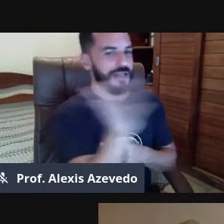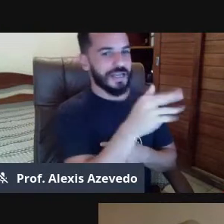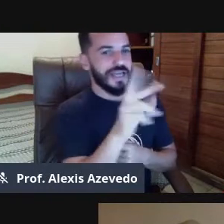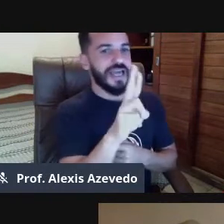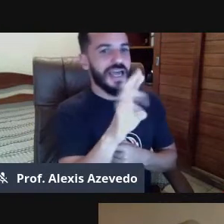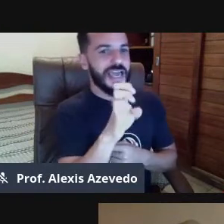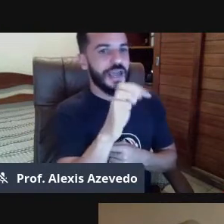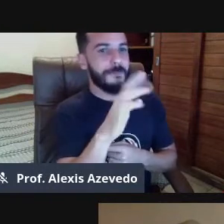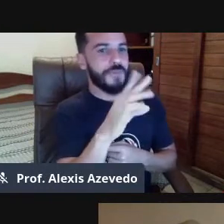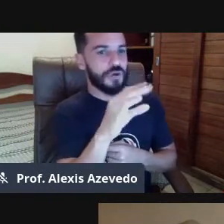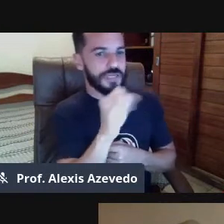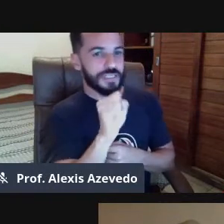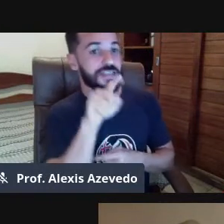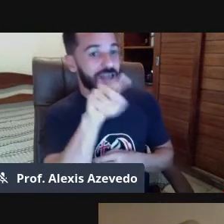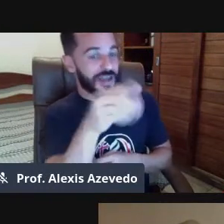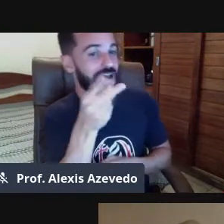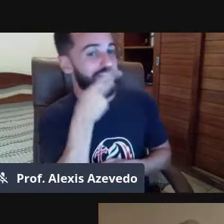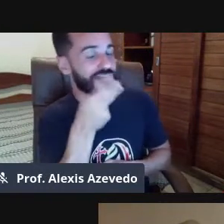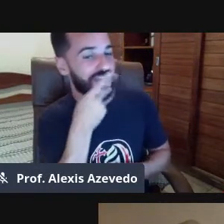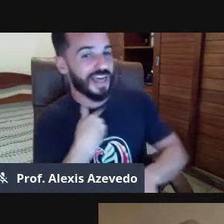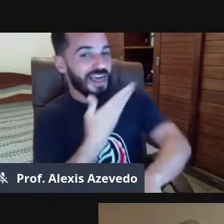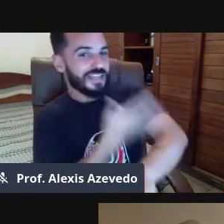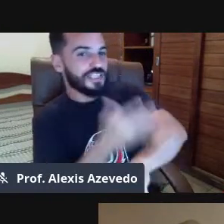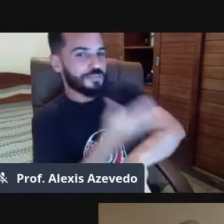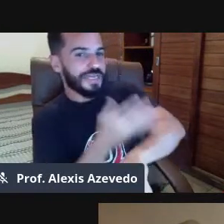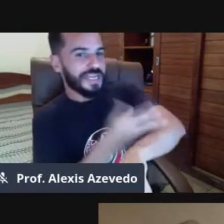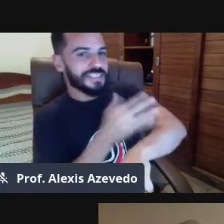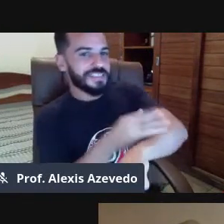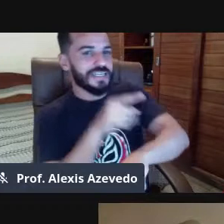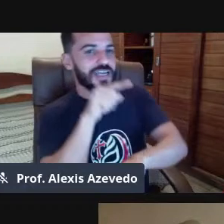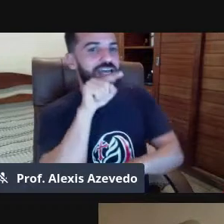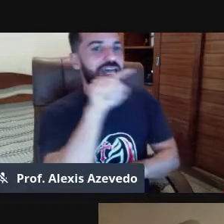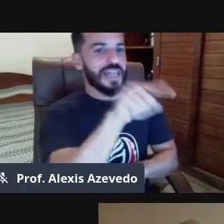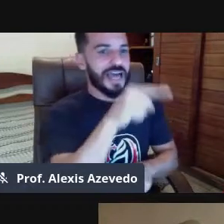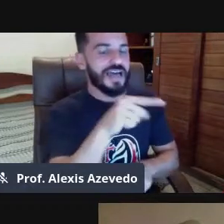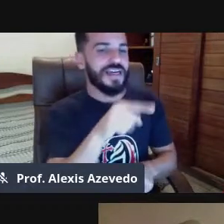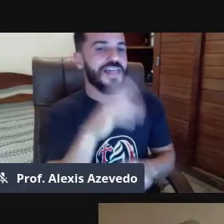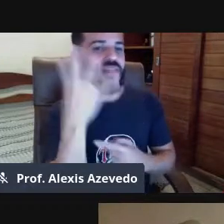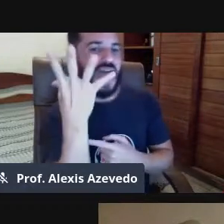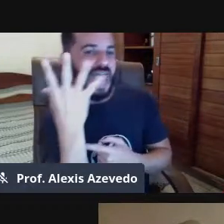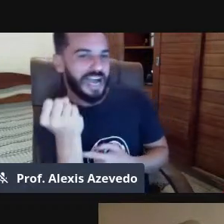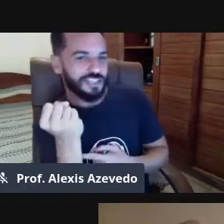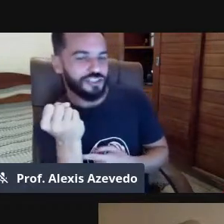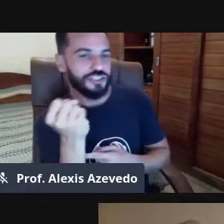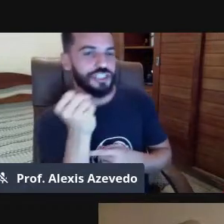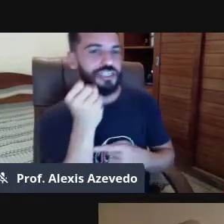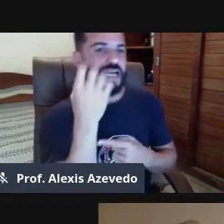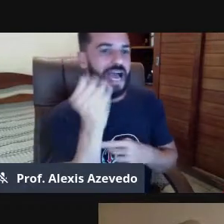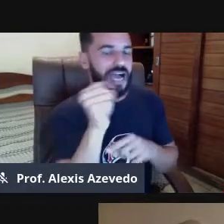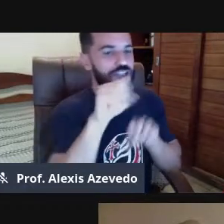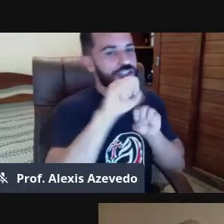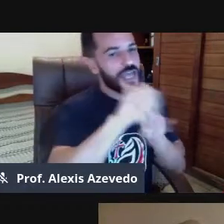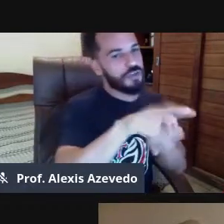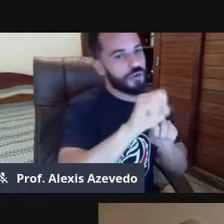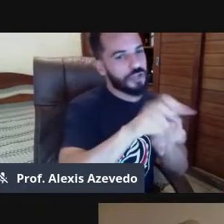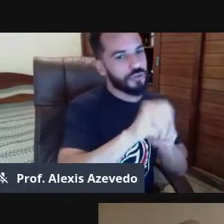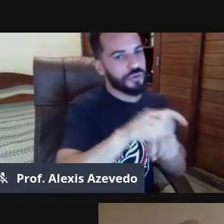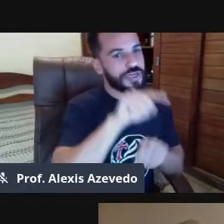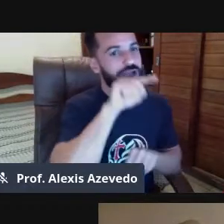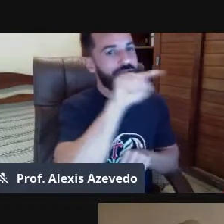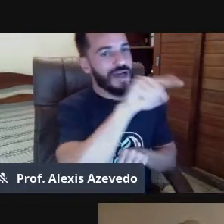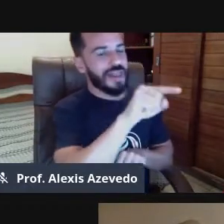apresentar para a gente a experiência dela enquanto arte educadora, trabalhando com educativos, a experiência que ela